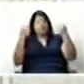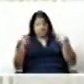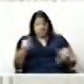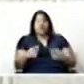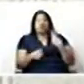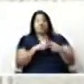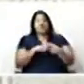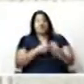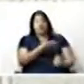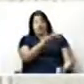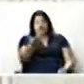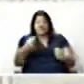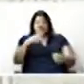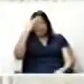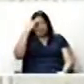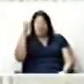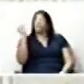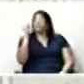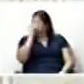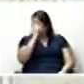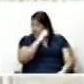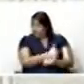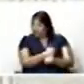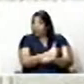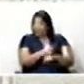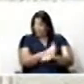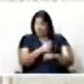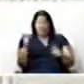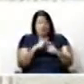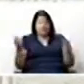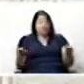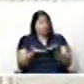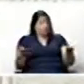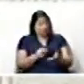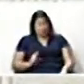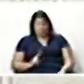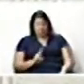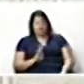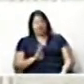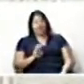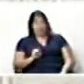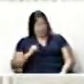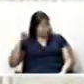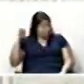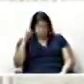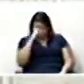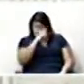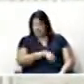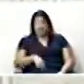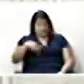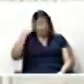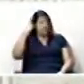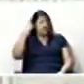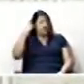para vocês entenderem as dificuldades que os profissionais têm nessas unidades de saúde pública. Isso é em São Paulo,